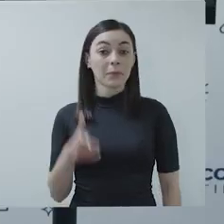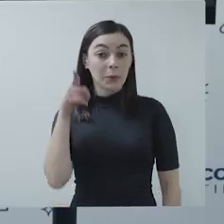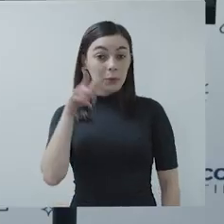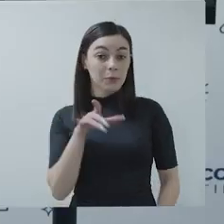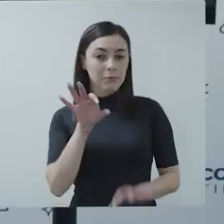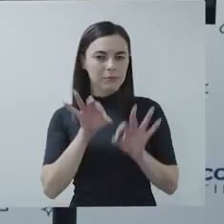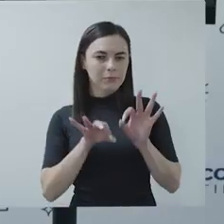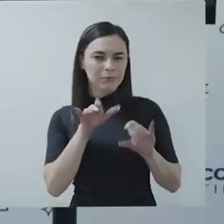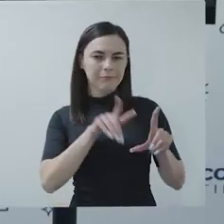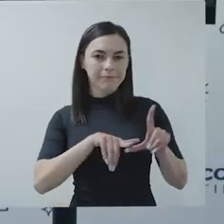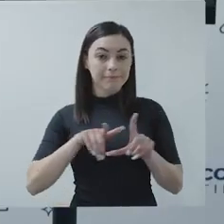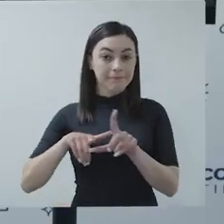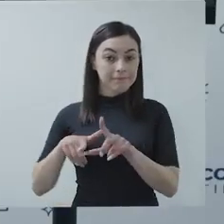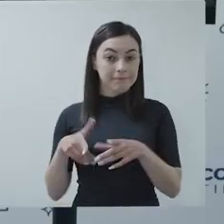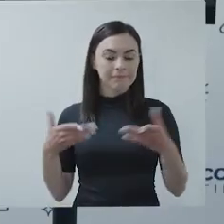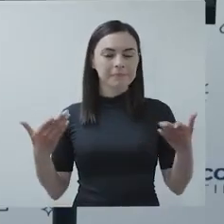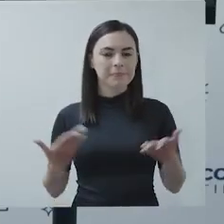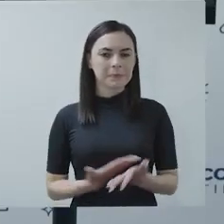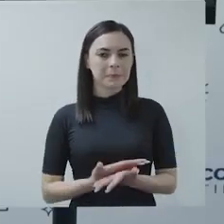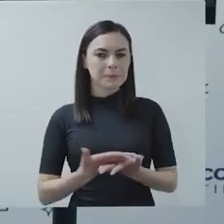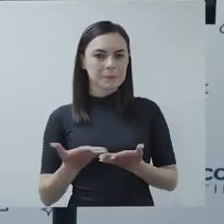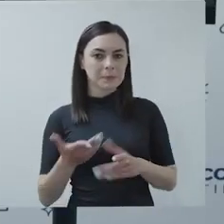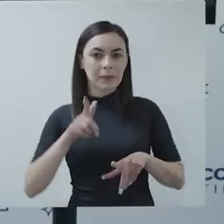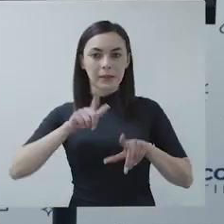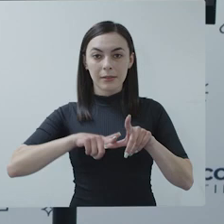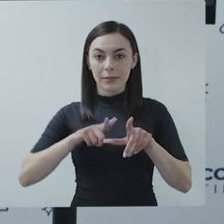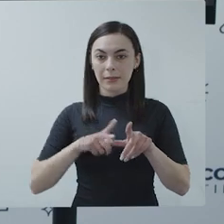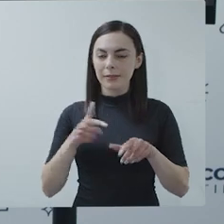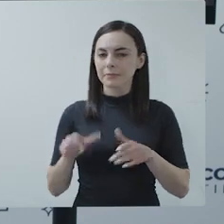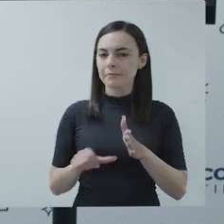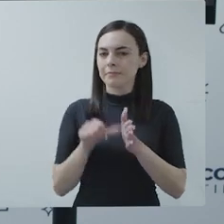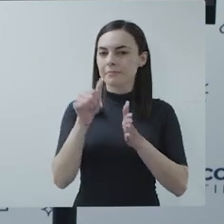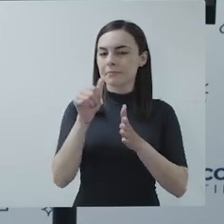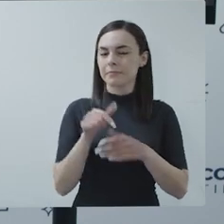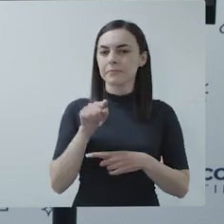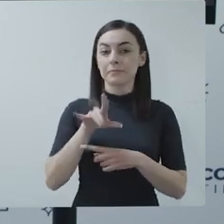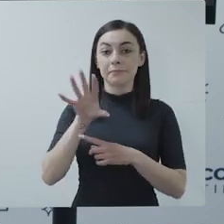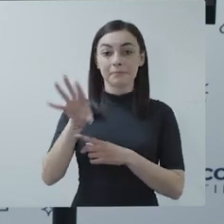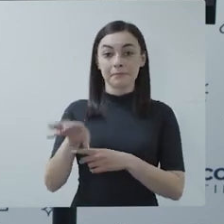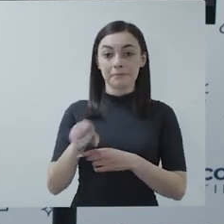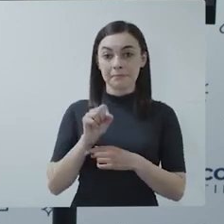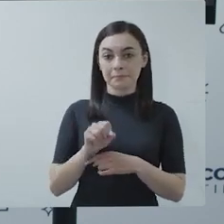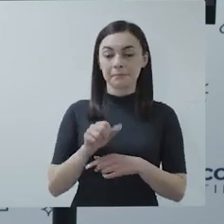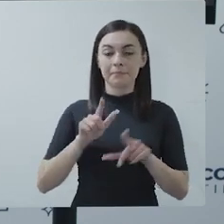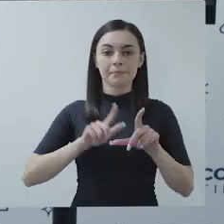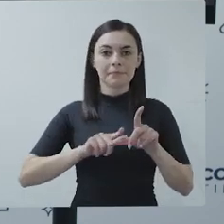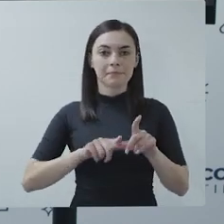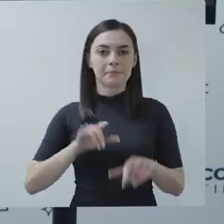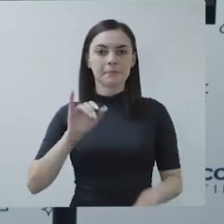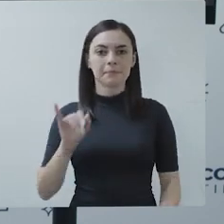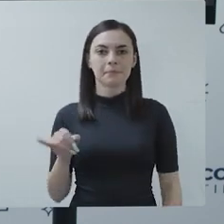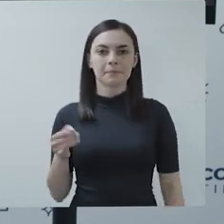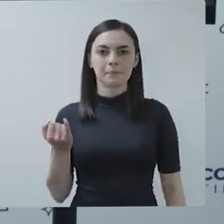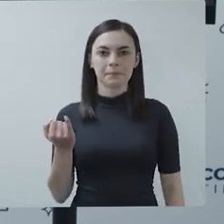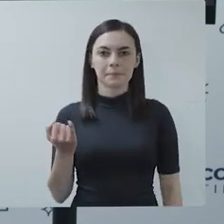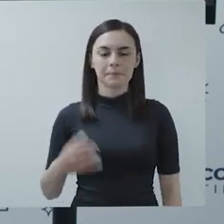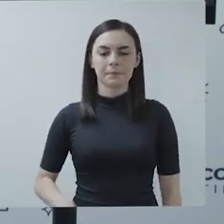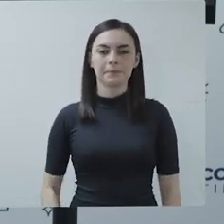Conseguiram separar as letras? Então vamos lá. Então a primeira letra que eu quero que vocês peguem é a letra J.